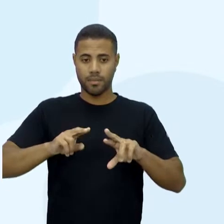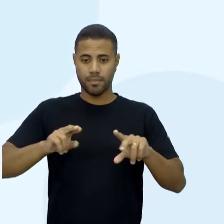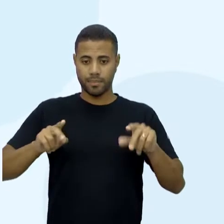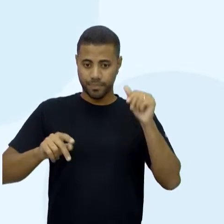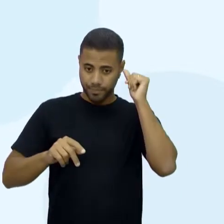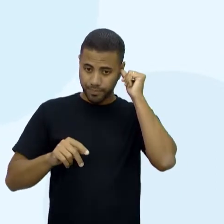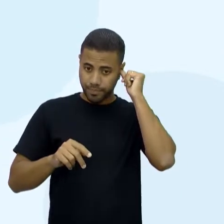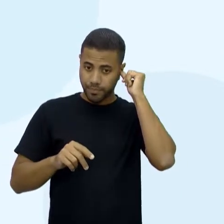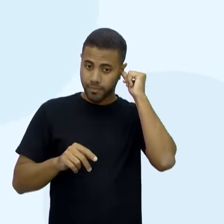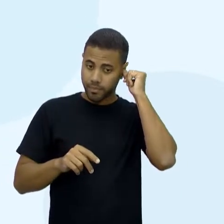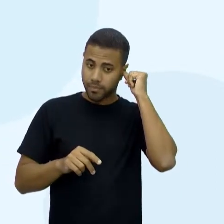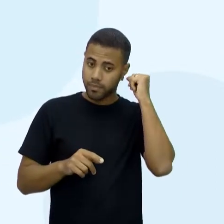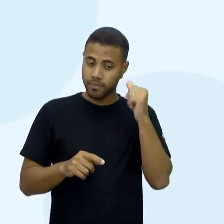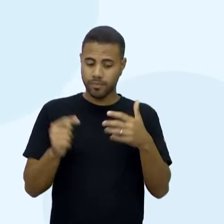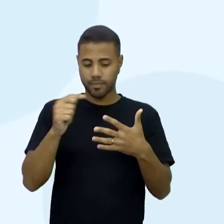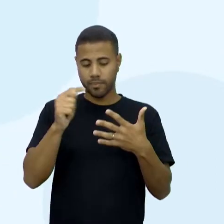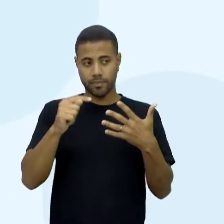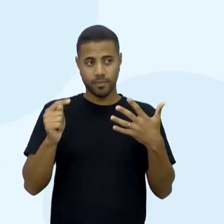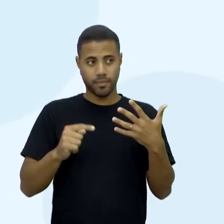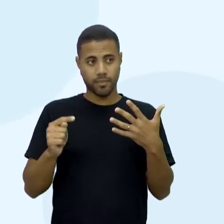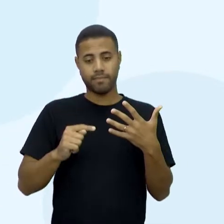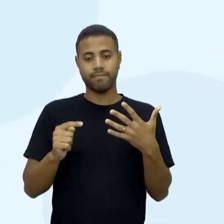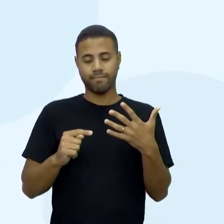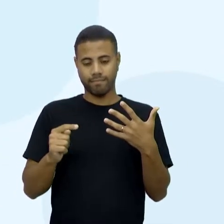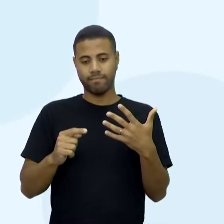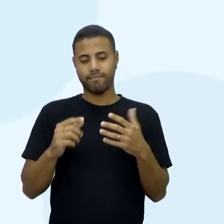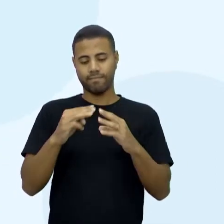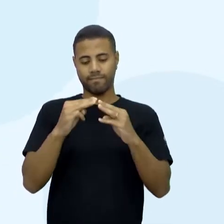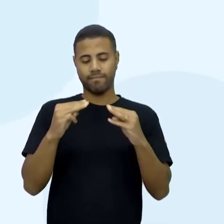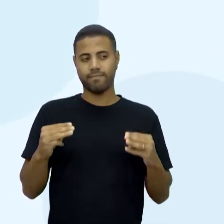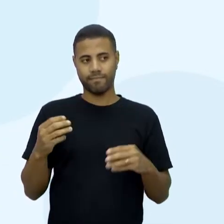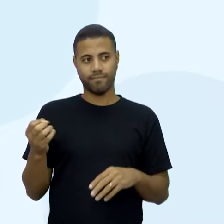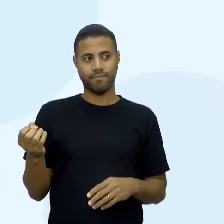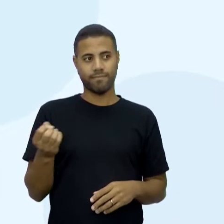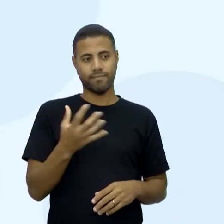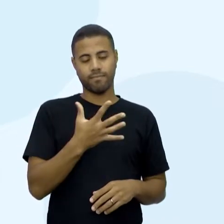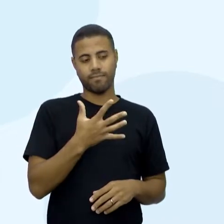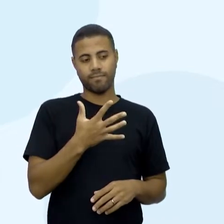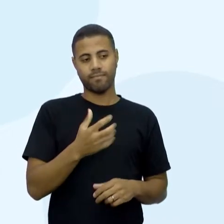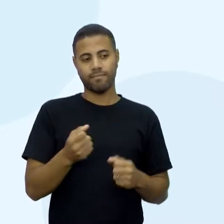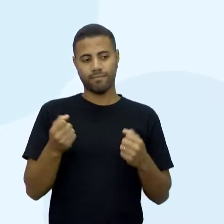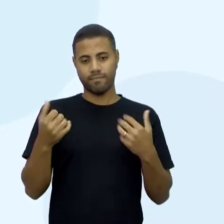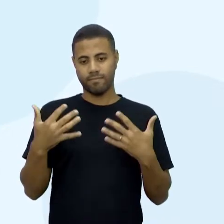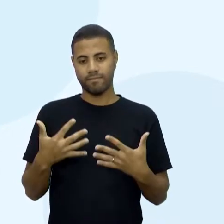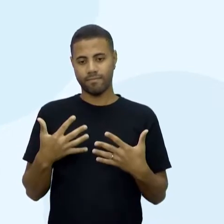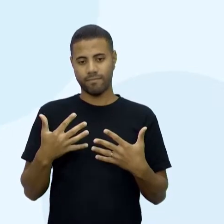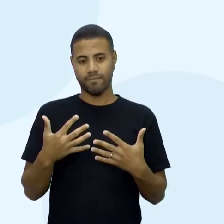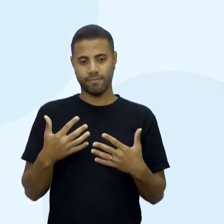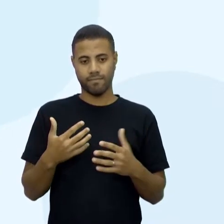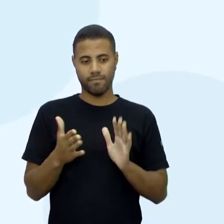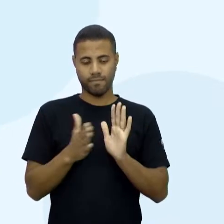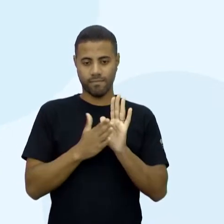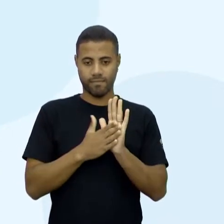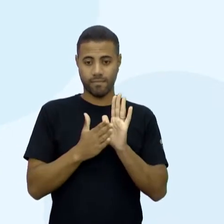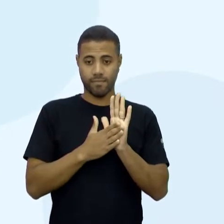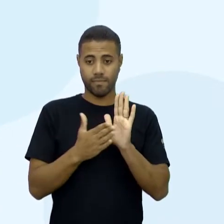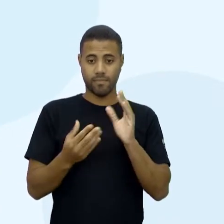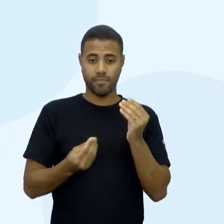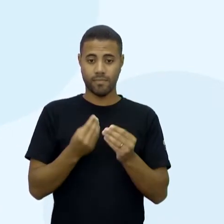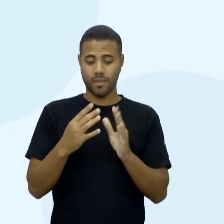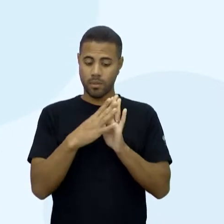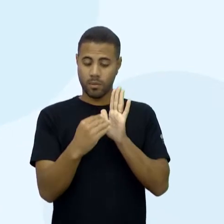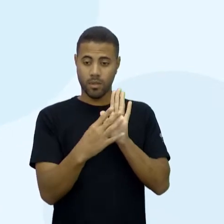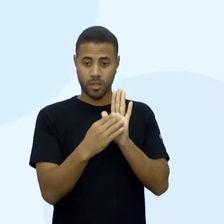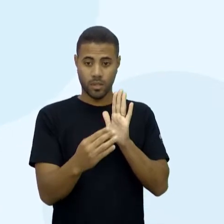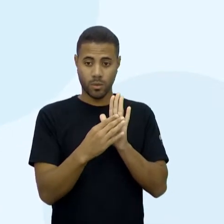aspectos presentes dos museus da atualidade, tá? Então, vamos ver aí um protótipo, um quase